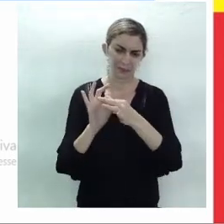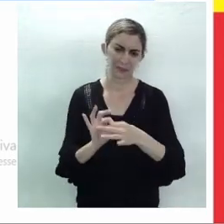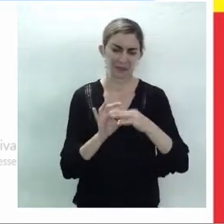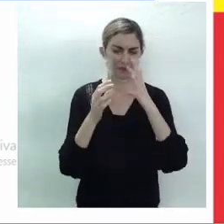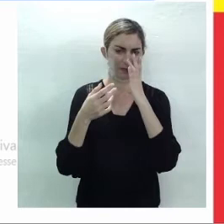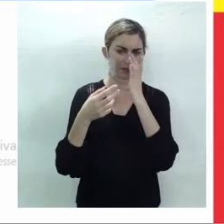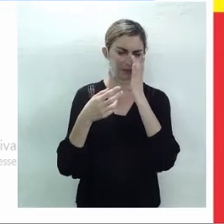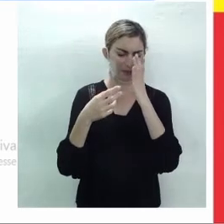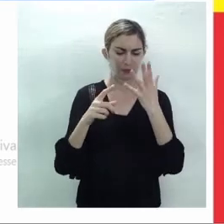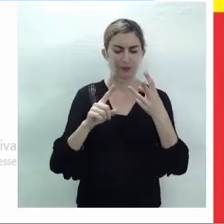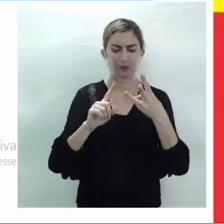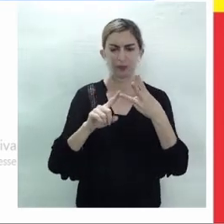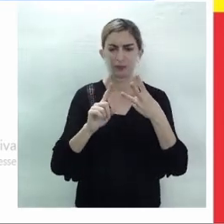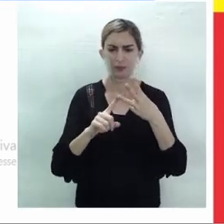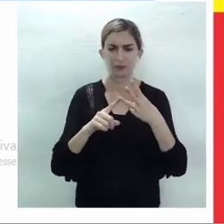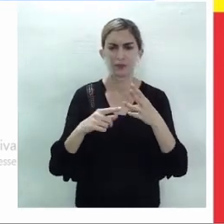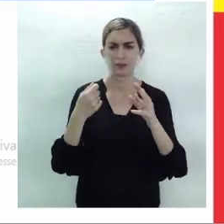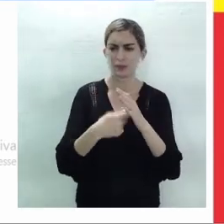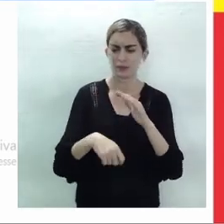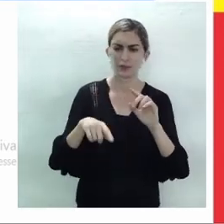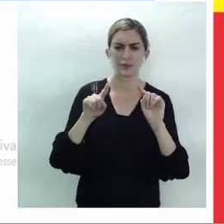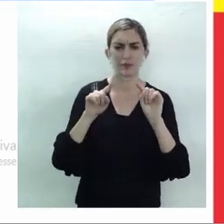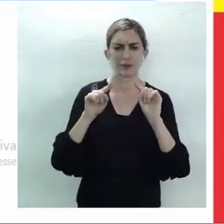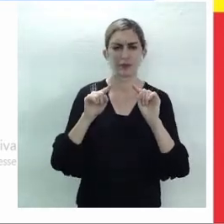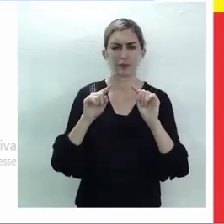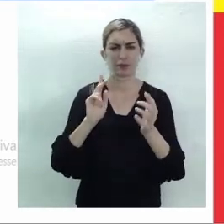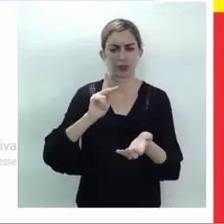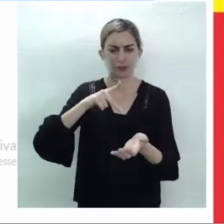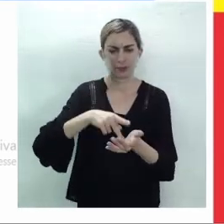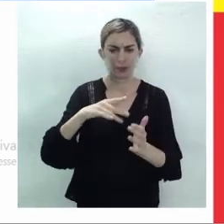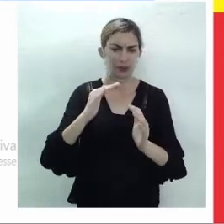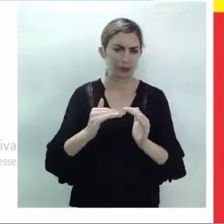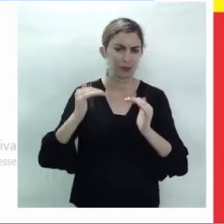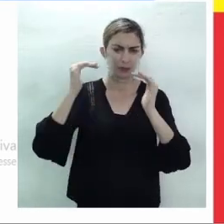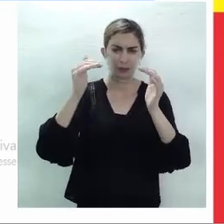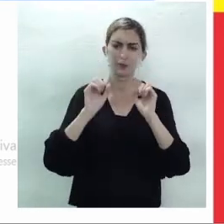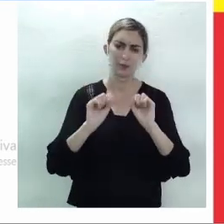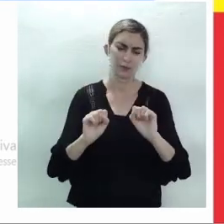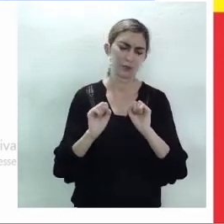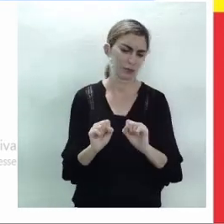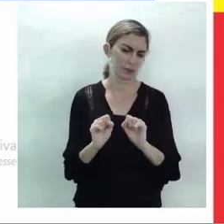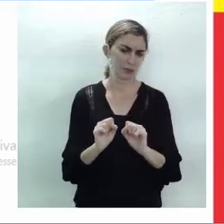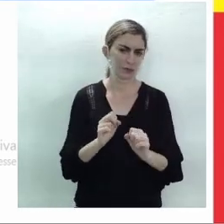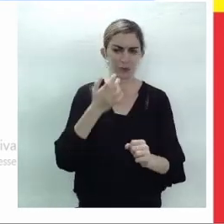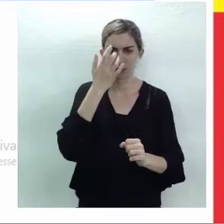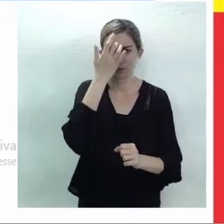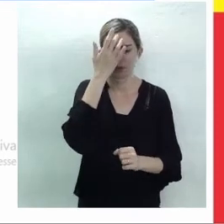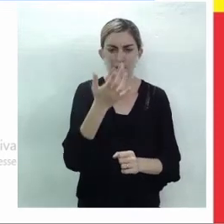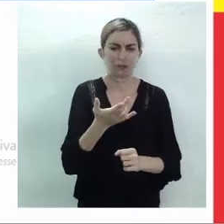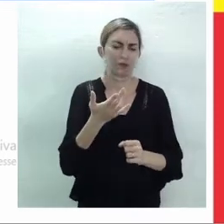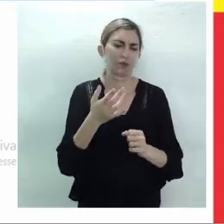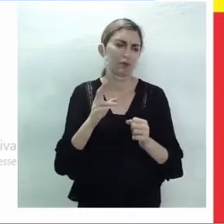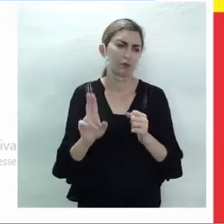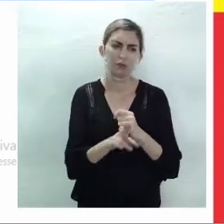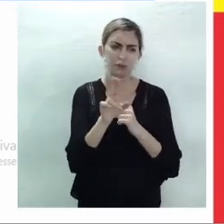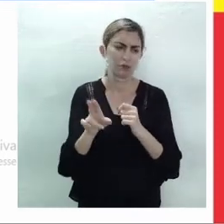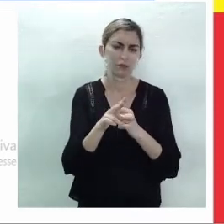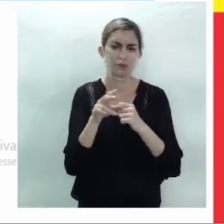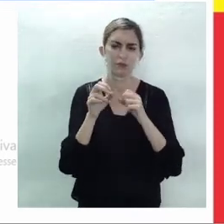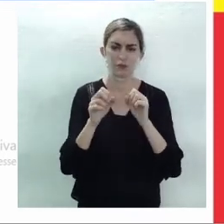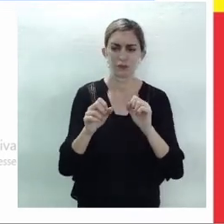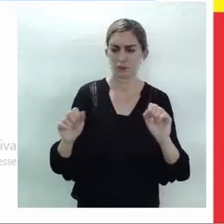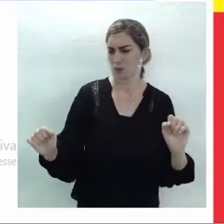terceiro princípio, qual é? Reivindicações de verdade absoluta podem ser facilmente exploradas